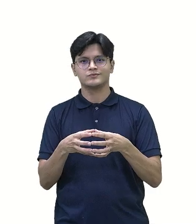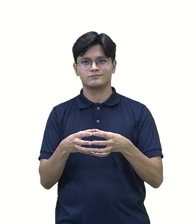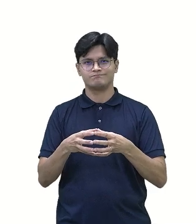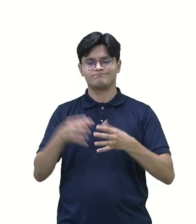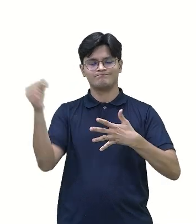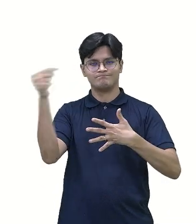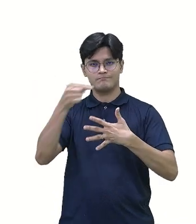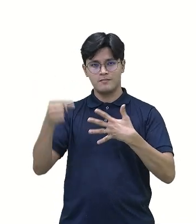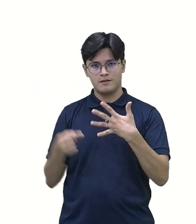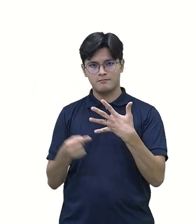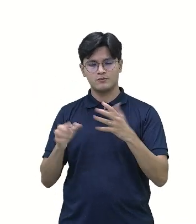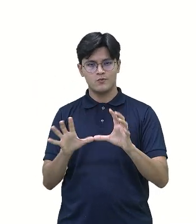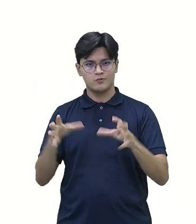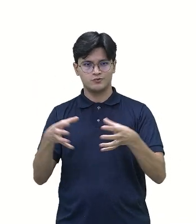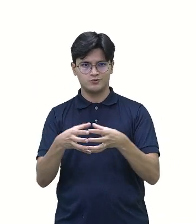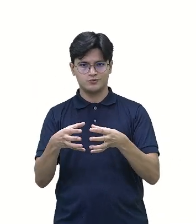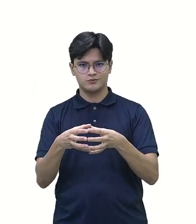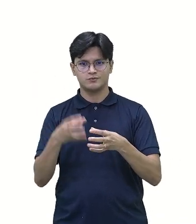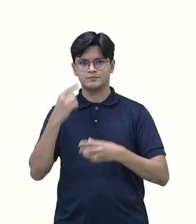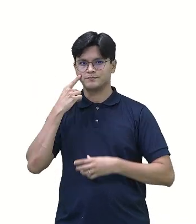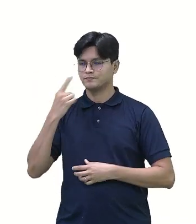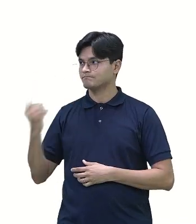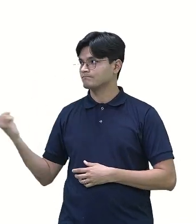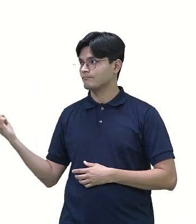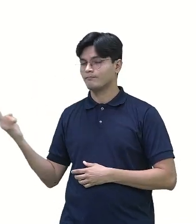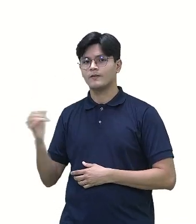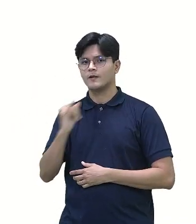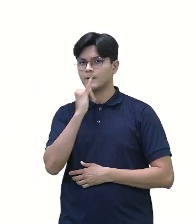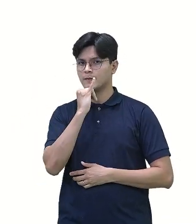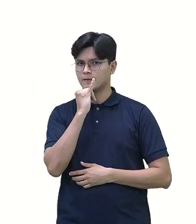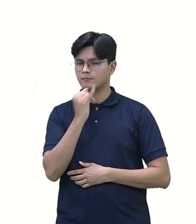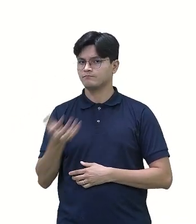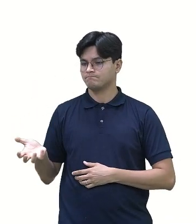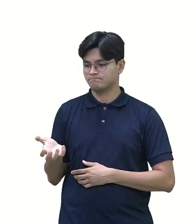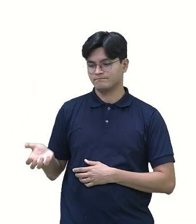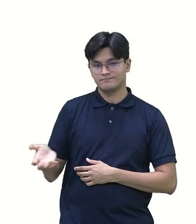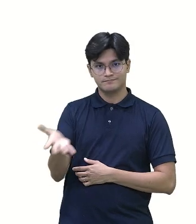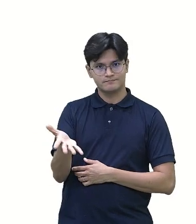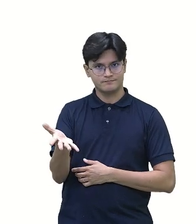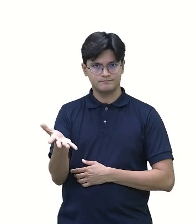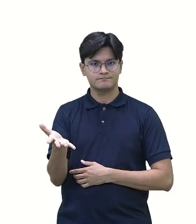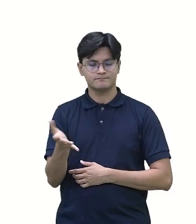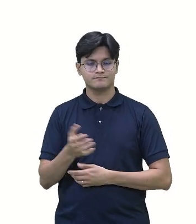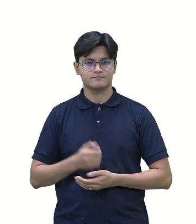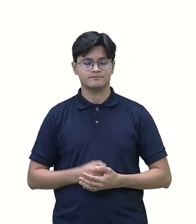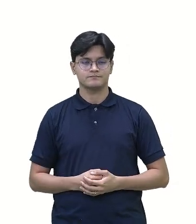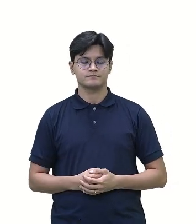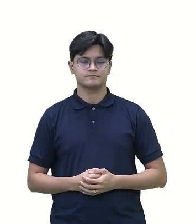exemplo, ó, vamos nos atentar ao lançamento de um dado, ok?